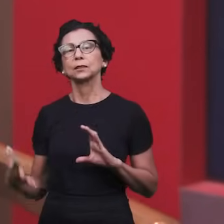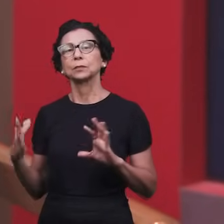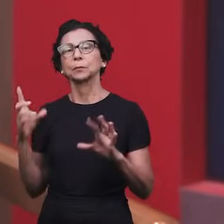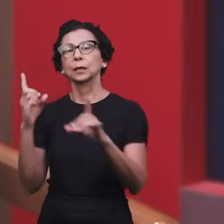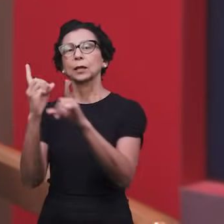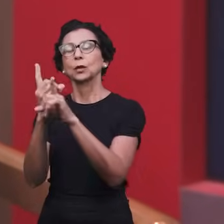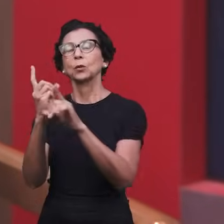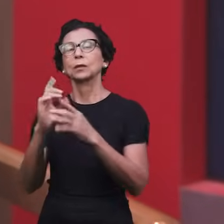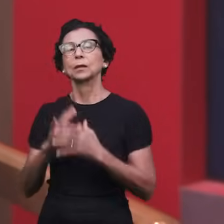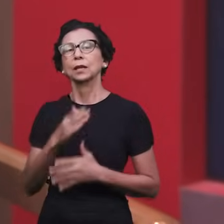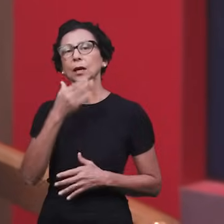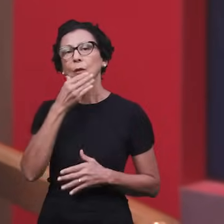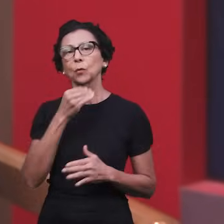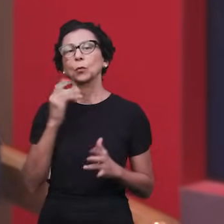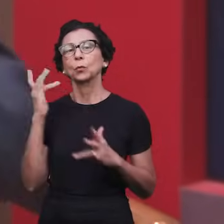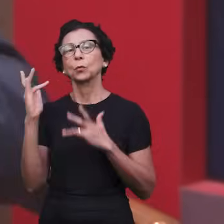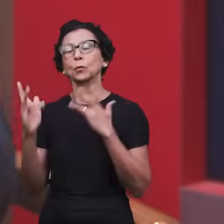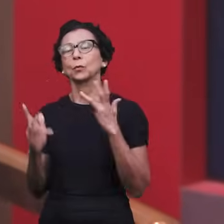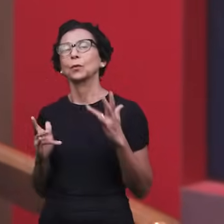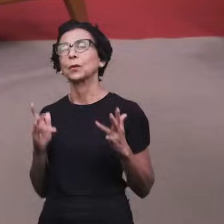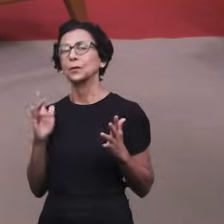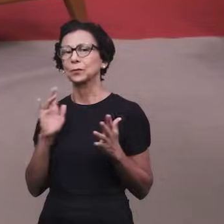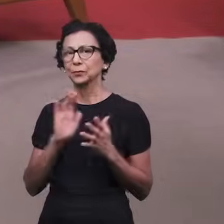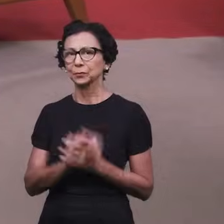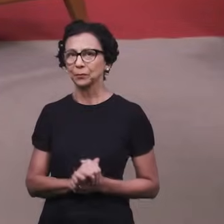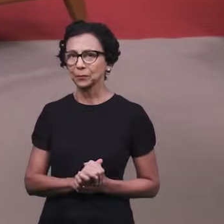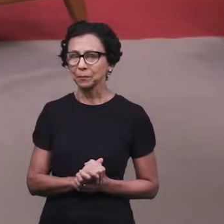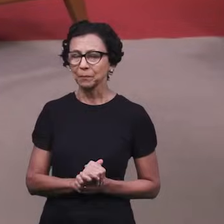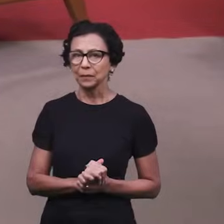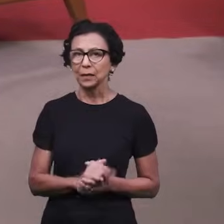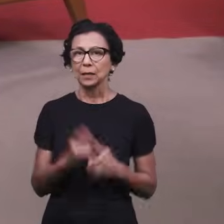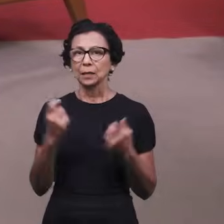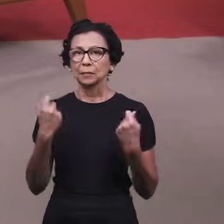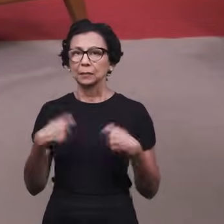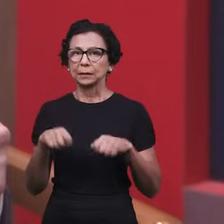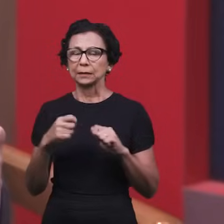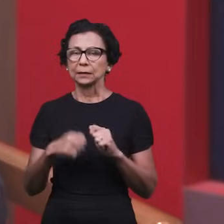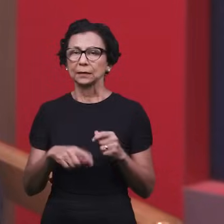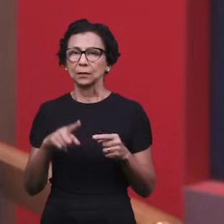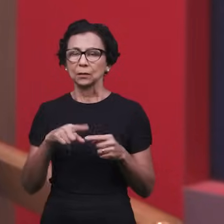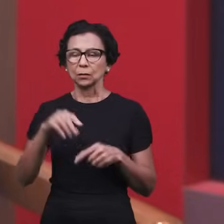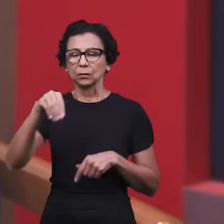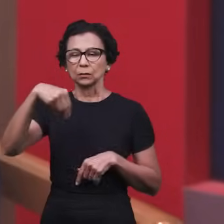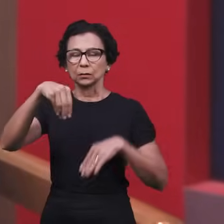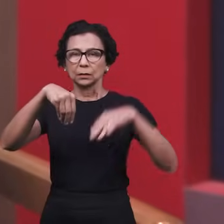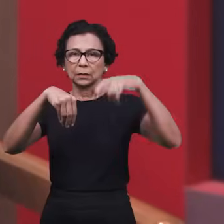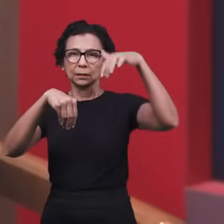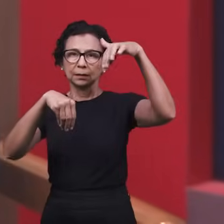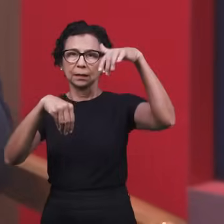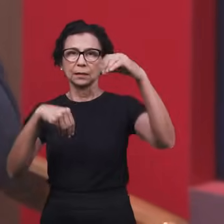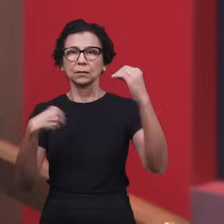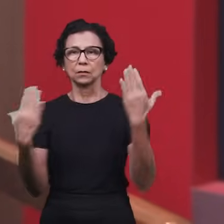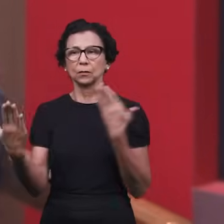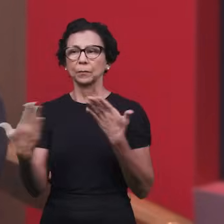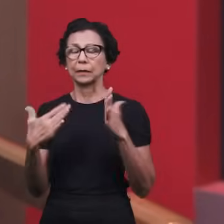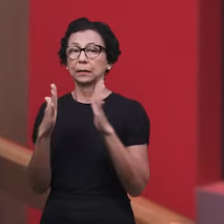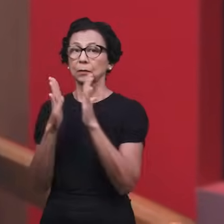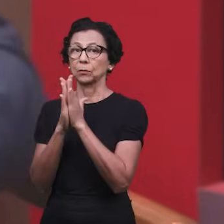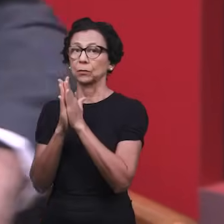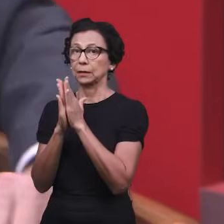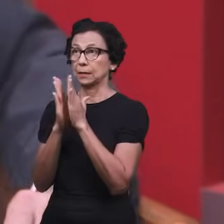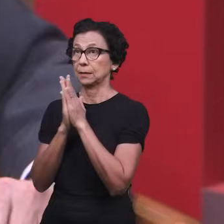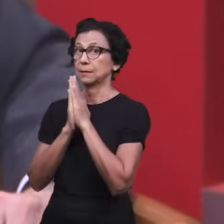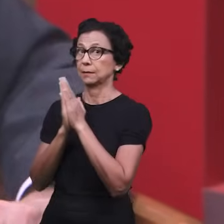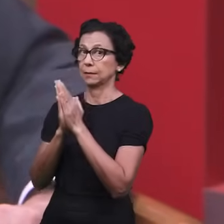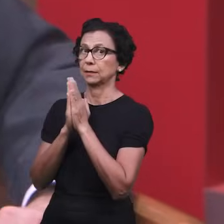dons espirituais. Perfumado por mirra. Mirra, você está sofrendo? Glórias a Deus, amém. Mas eu estou sendo